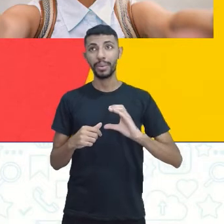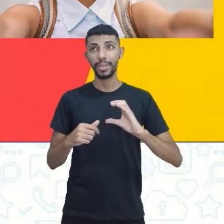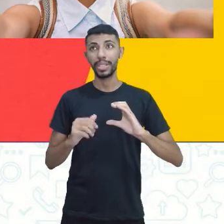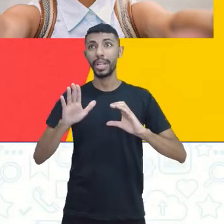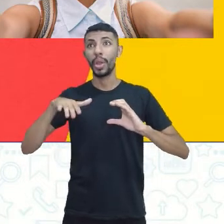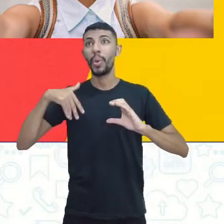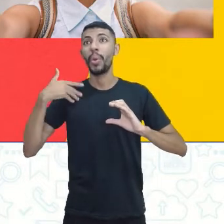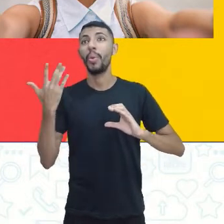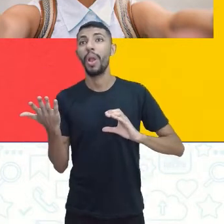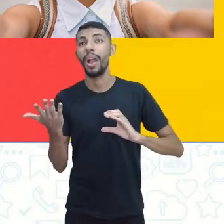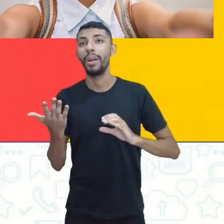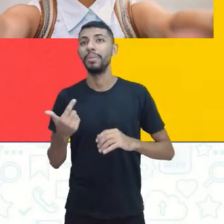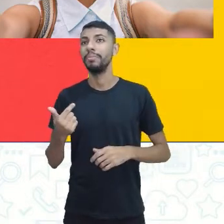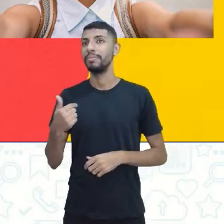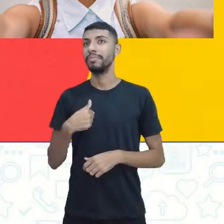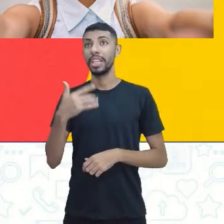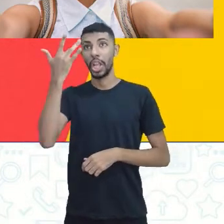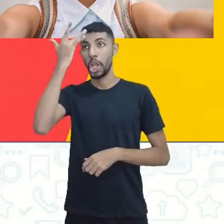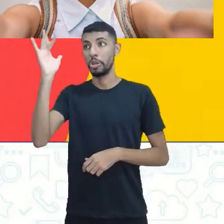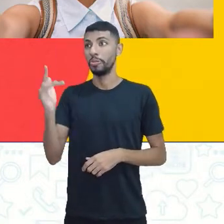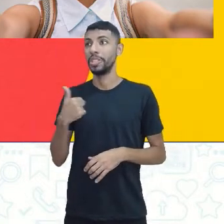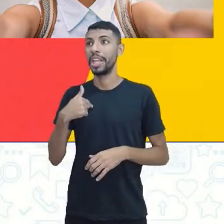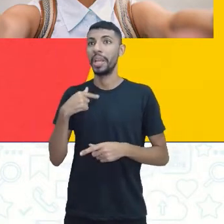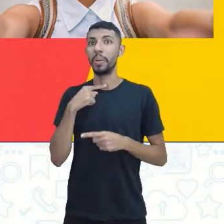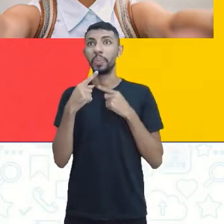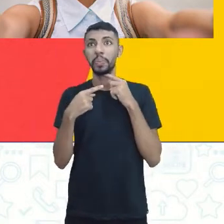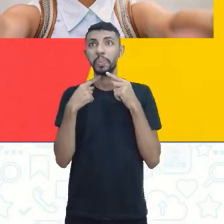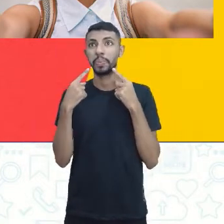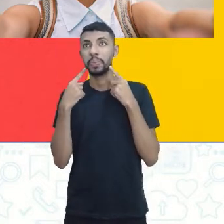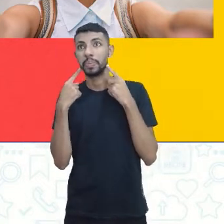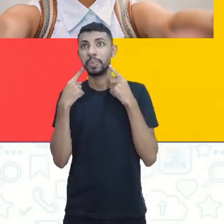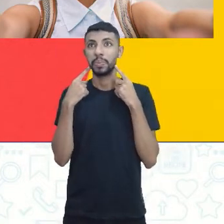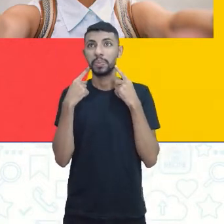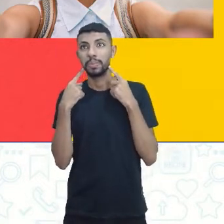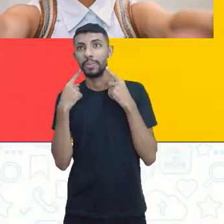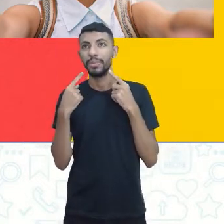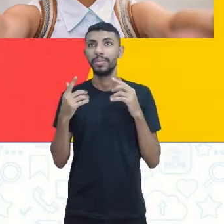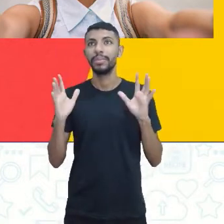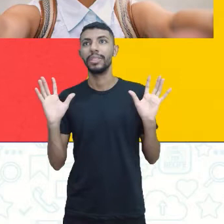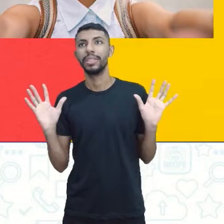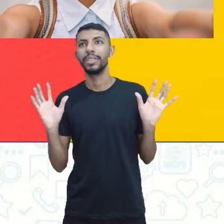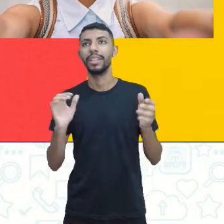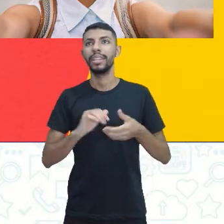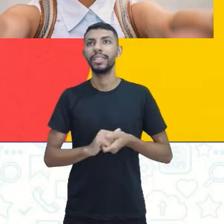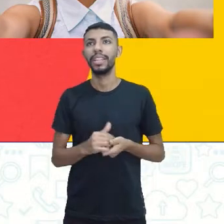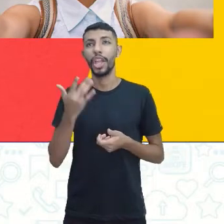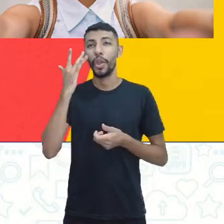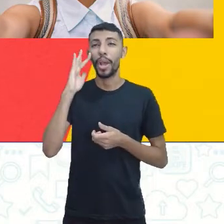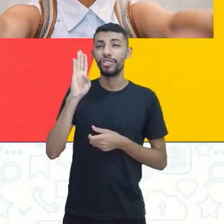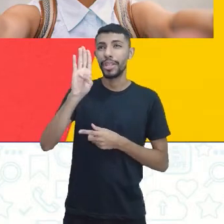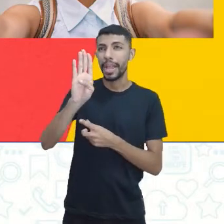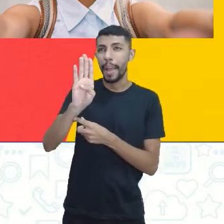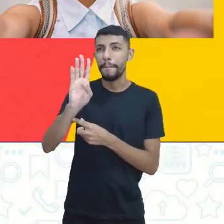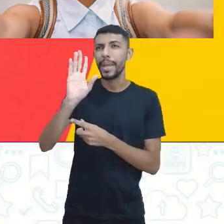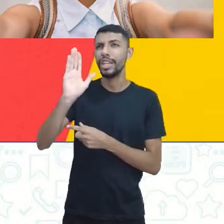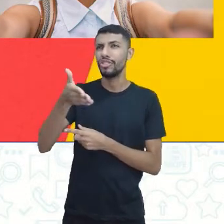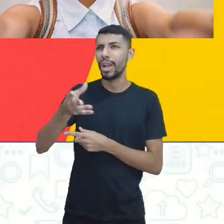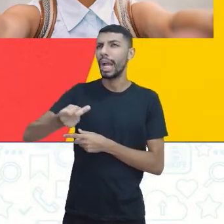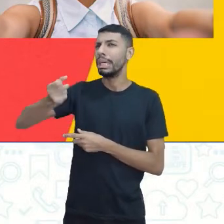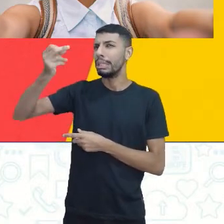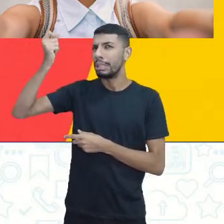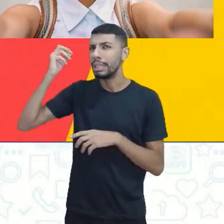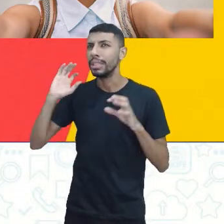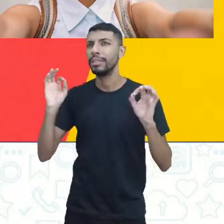C? Sei não, viu? Tô bem em dúvida. Eu acho que essa B aí, eu acho que faz um tempo. Faz um tempo. E aí,